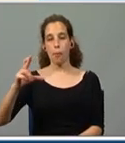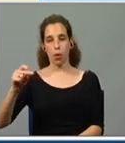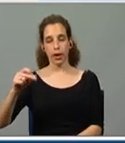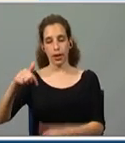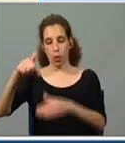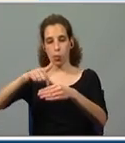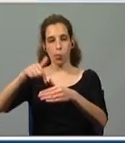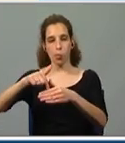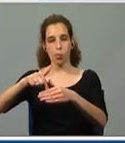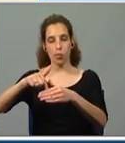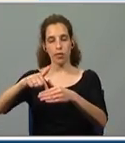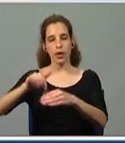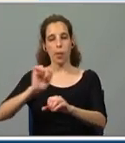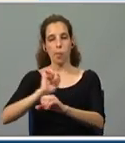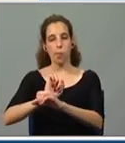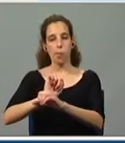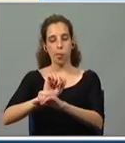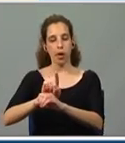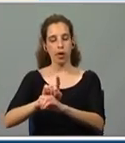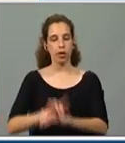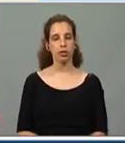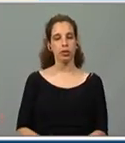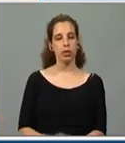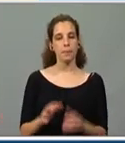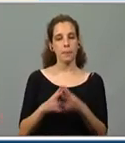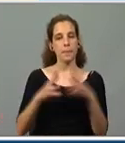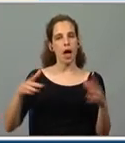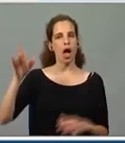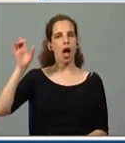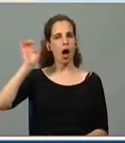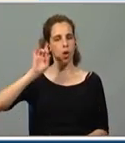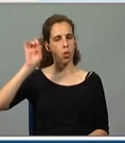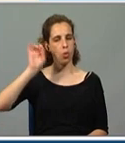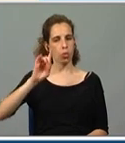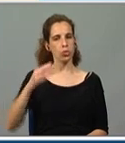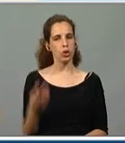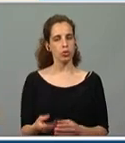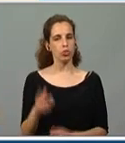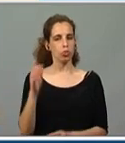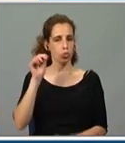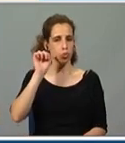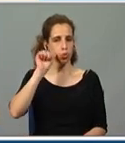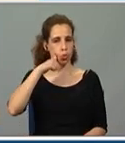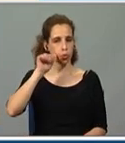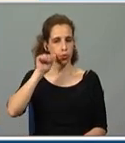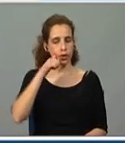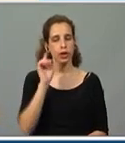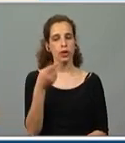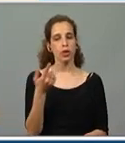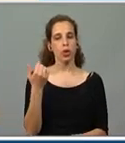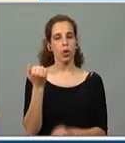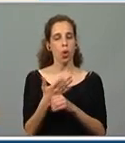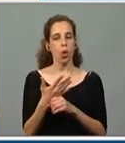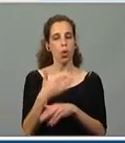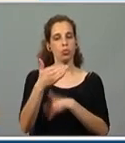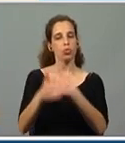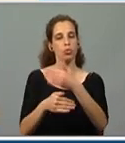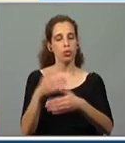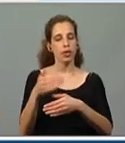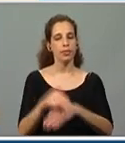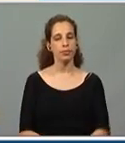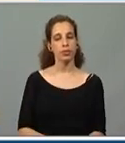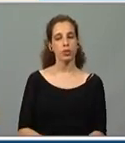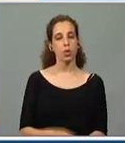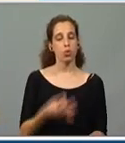dizer, vai ficar ali retido e aumenta a qualidade do produto. Aqui, outro processo onde é feita a decantação,